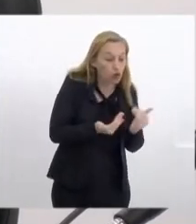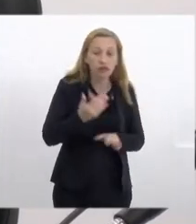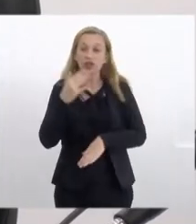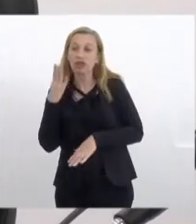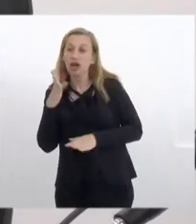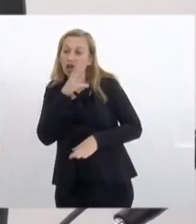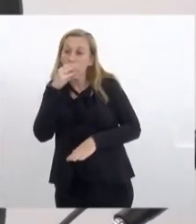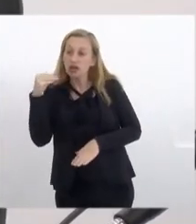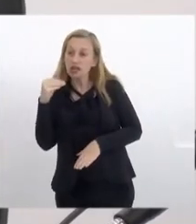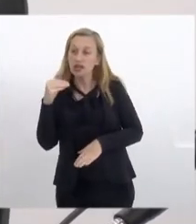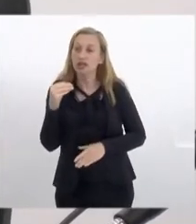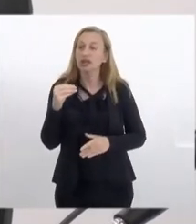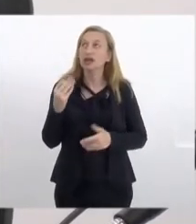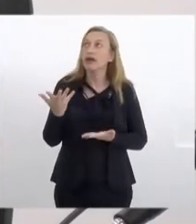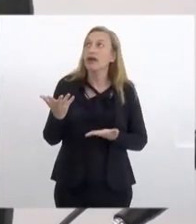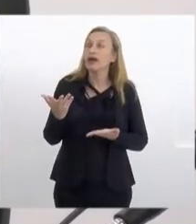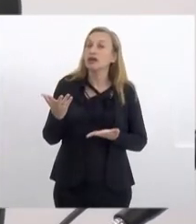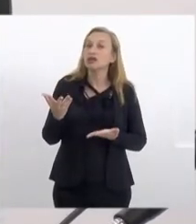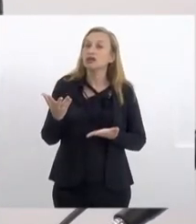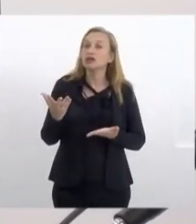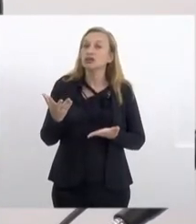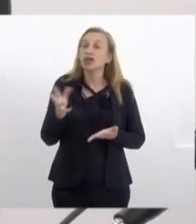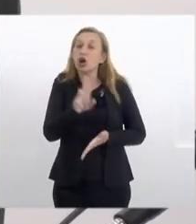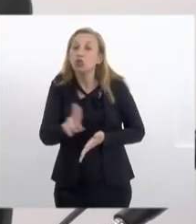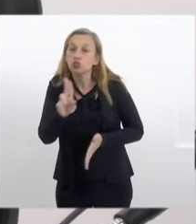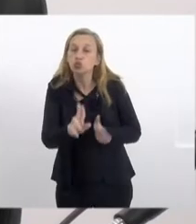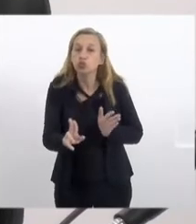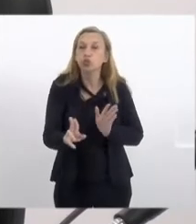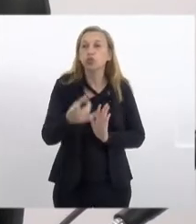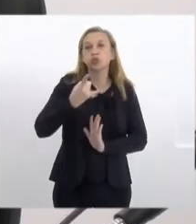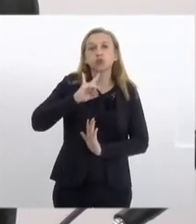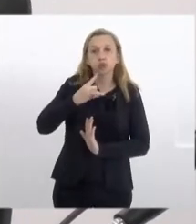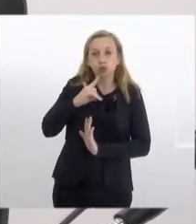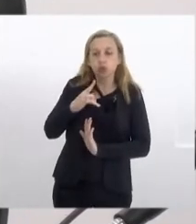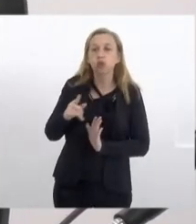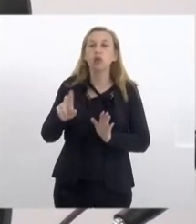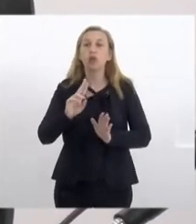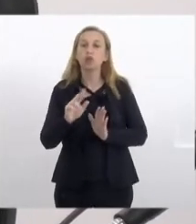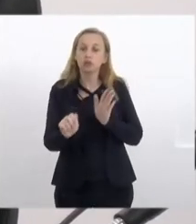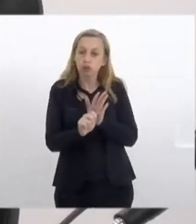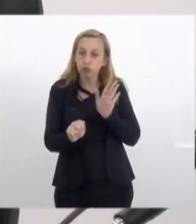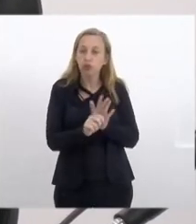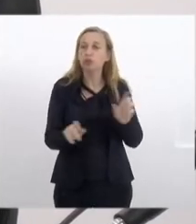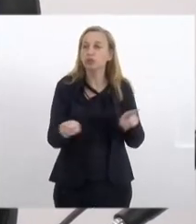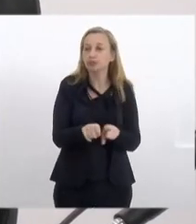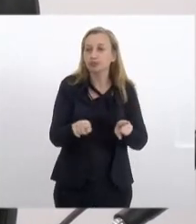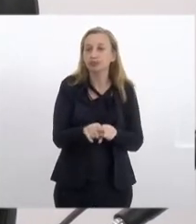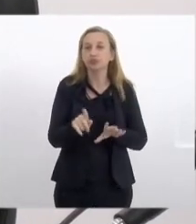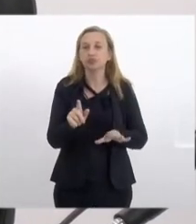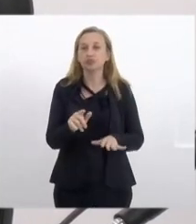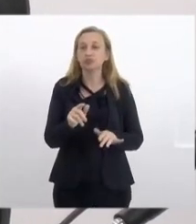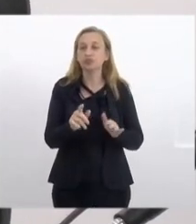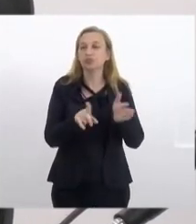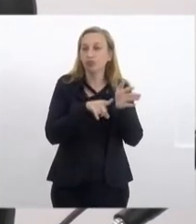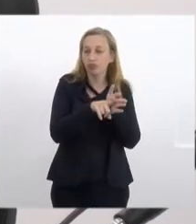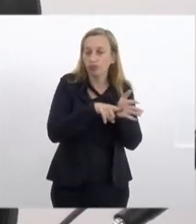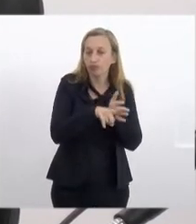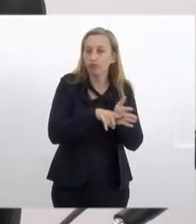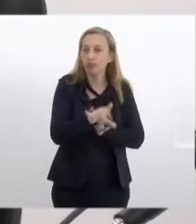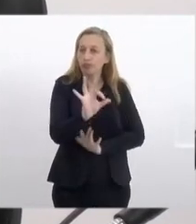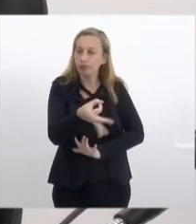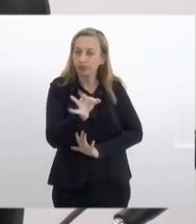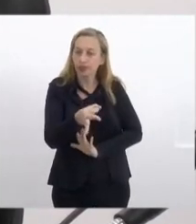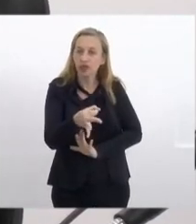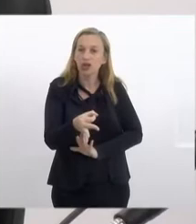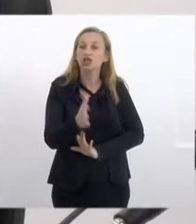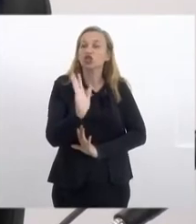criança, o adolescente, o jovem está consumindo álcool e drogas, né, através de um diagnóstico muito preciso